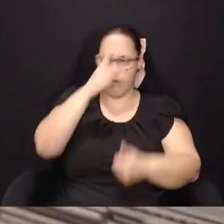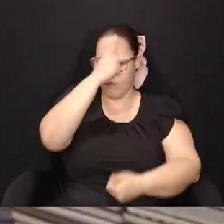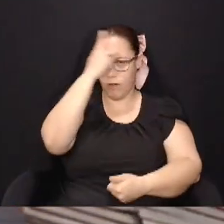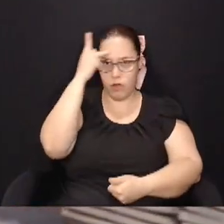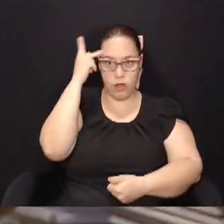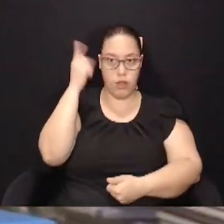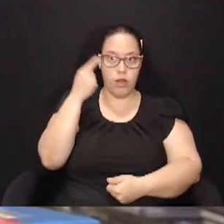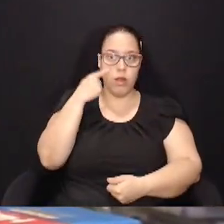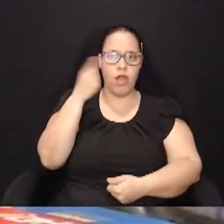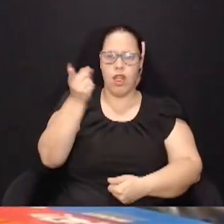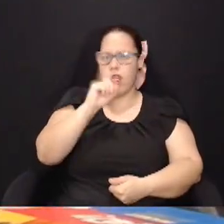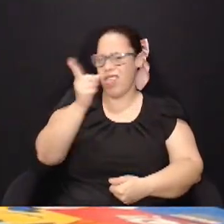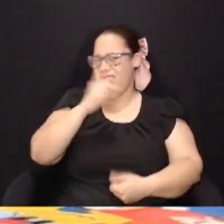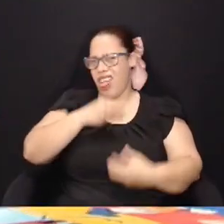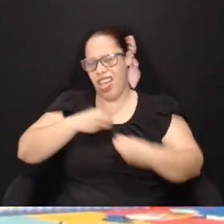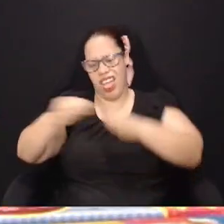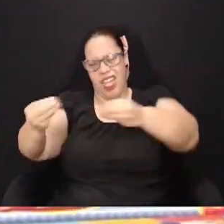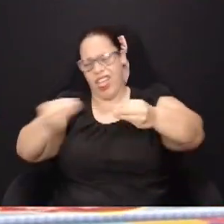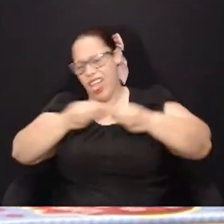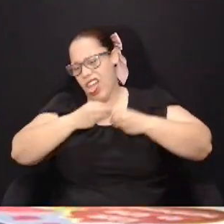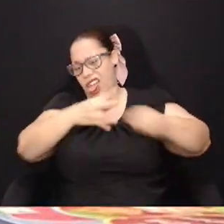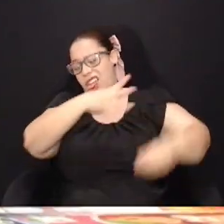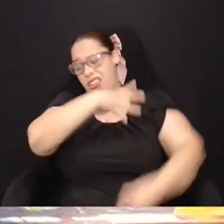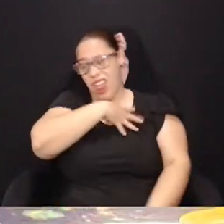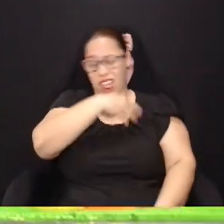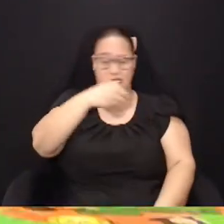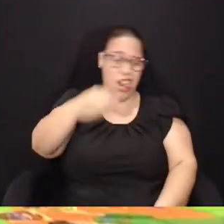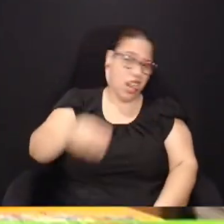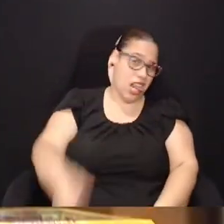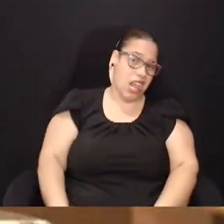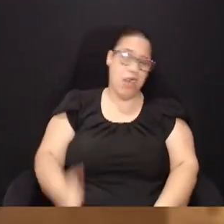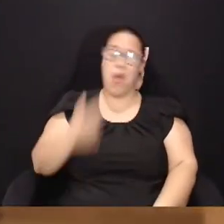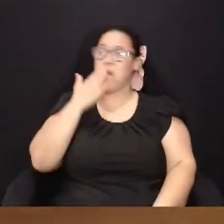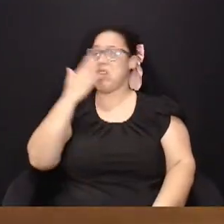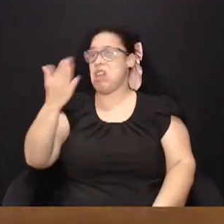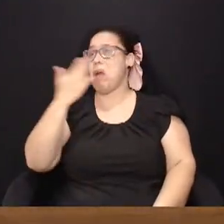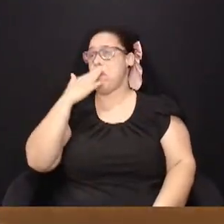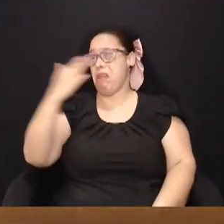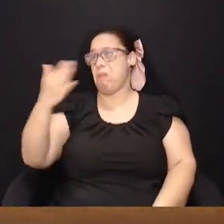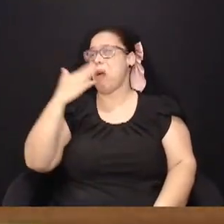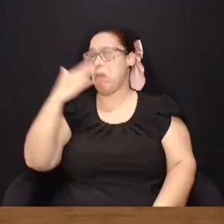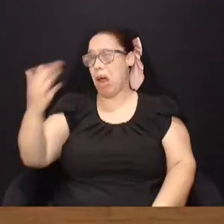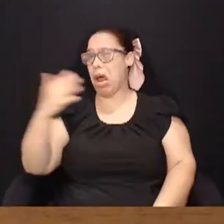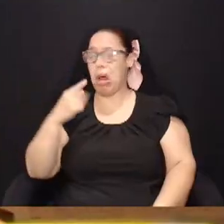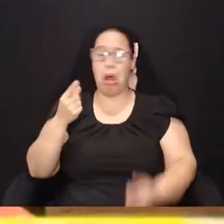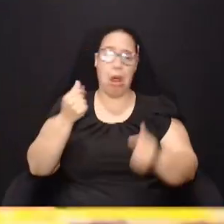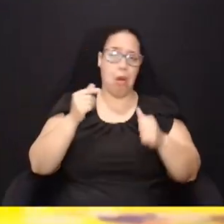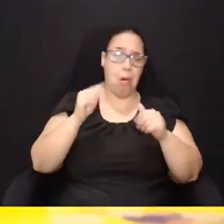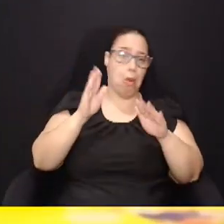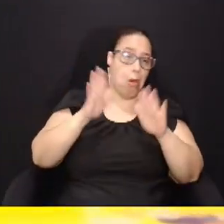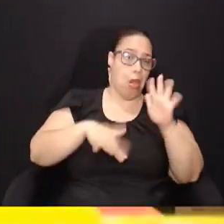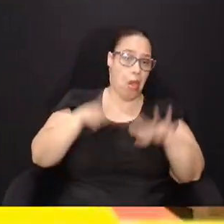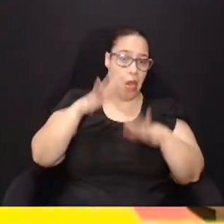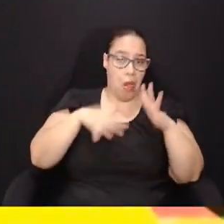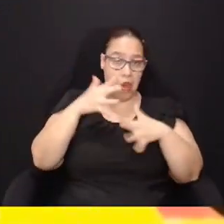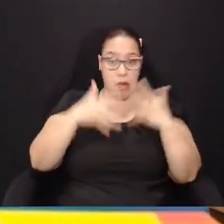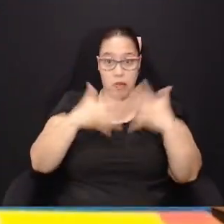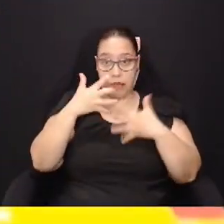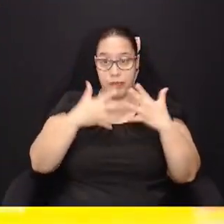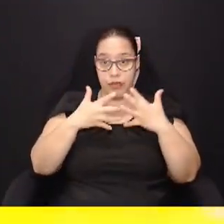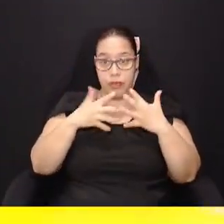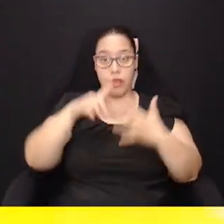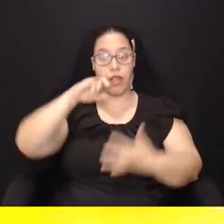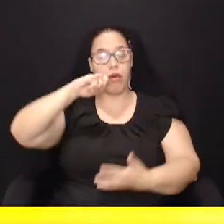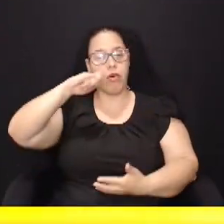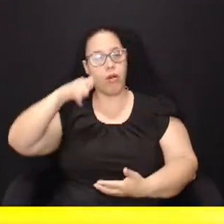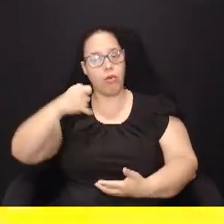leve os filhos porque eles vão ficar pedindo coisas e aí vai sair do orçamento. Mas essa é uma oportunidade, primeiro,